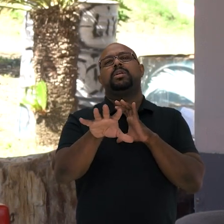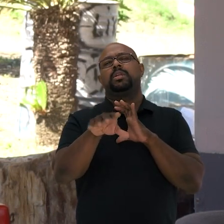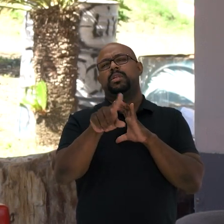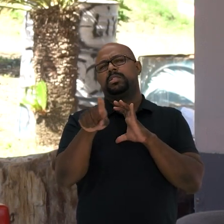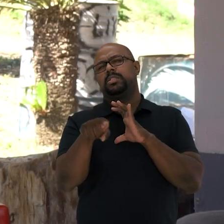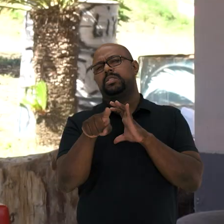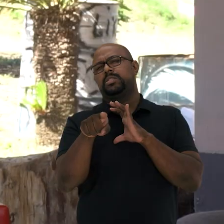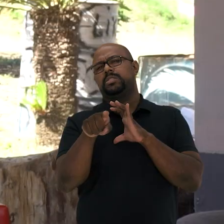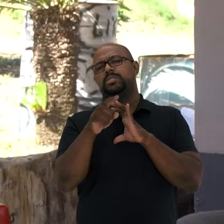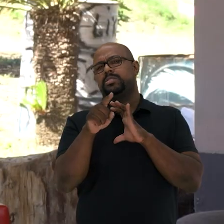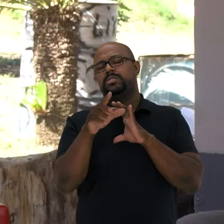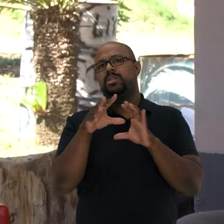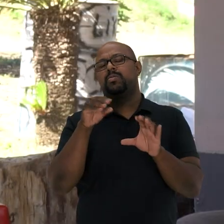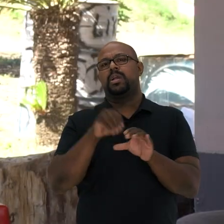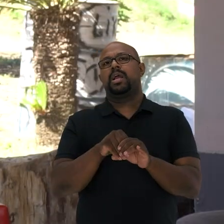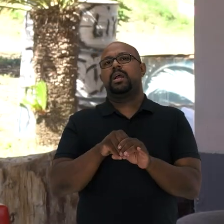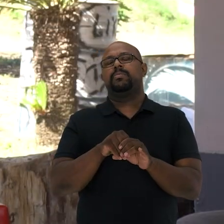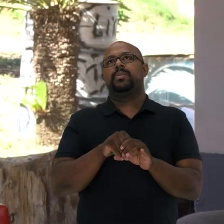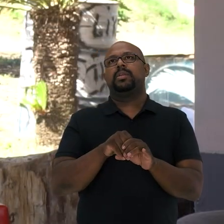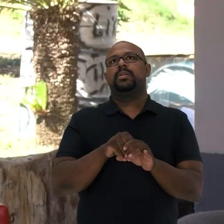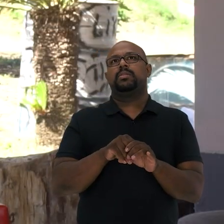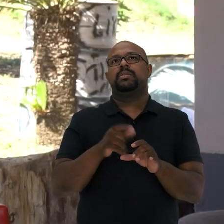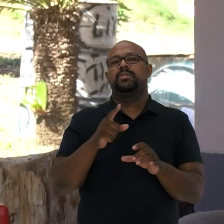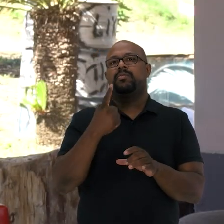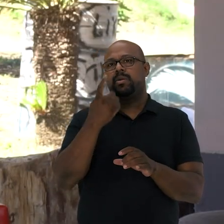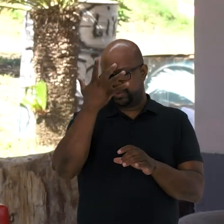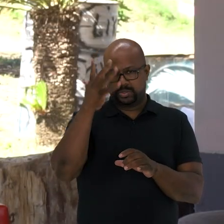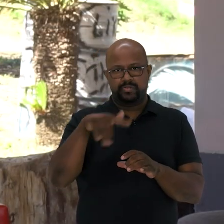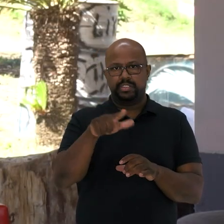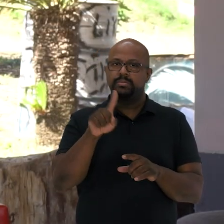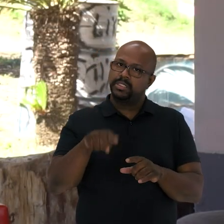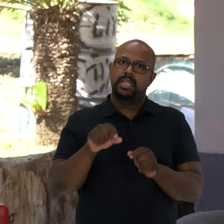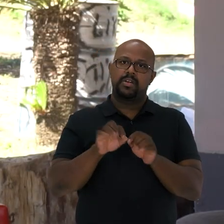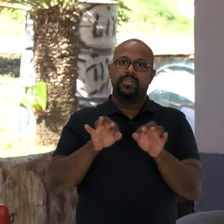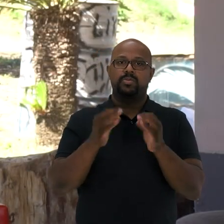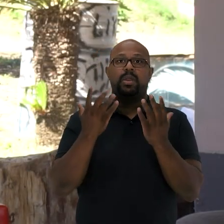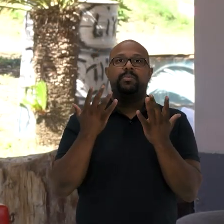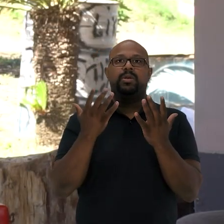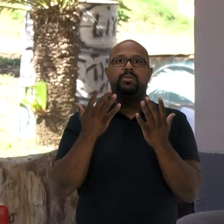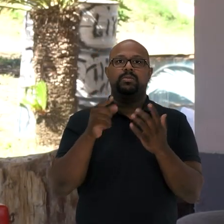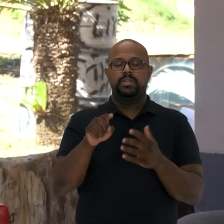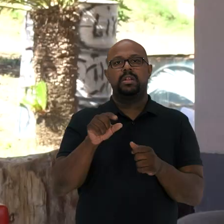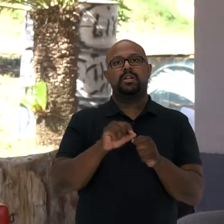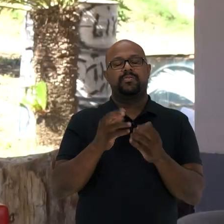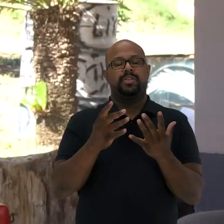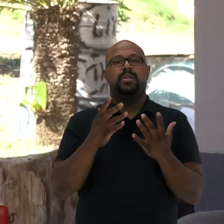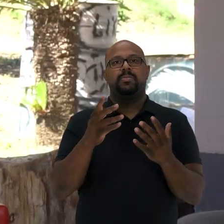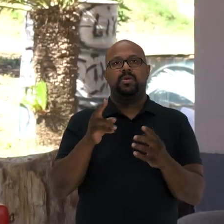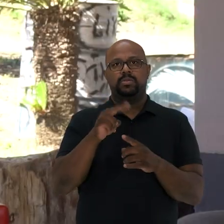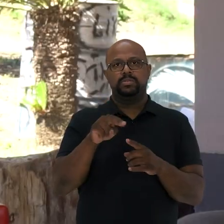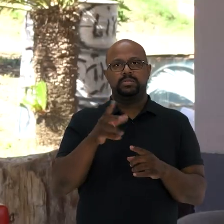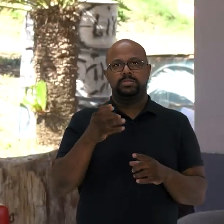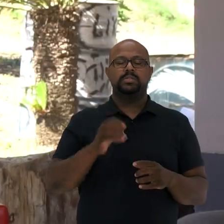né? E não tinha como uma pessoa fazer aquilo ali, mas era feito à mão. Você via que era feito